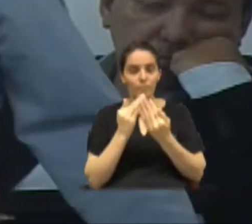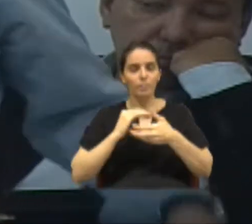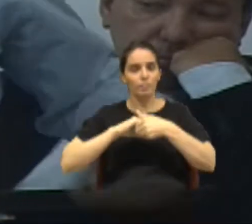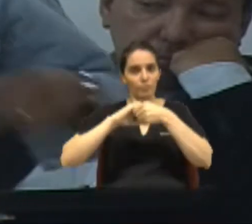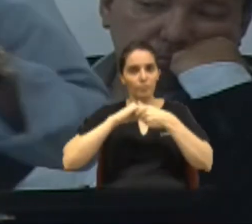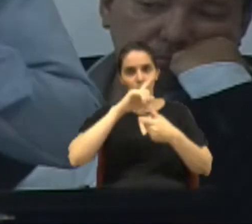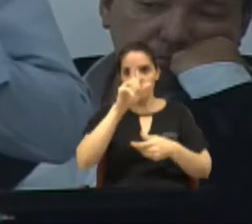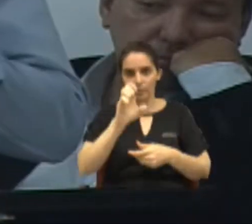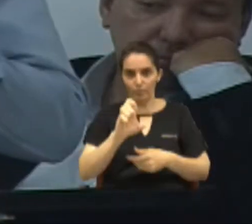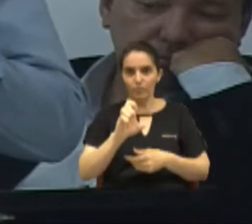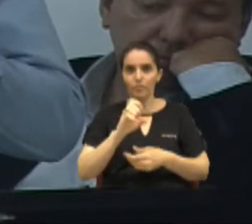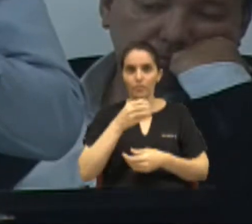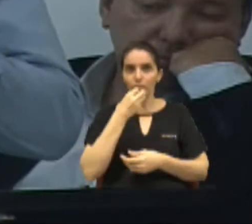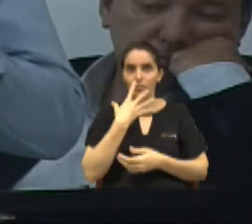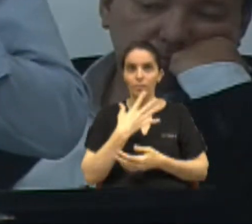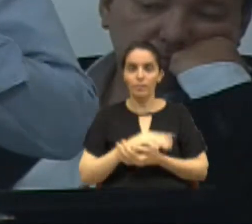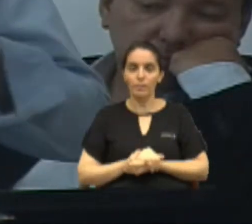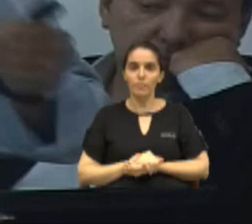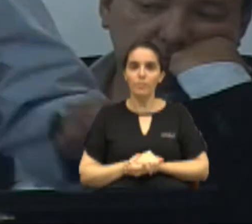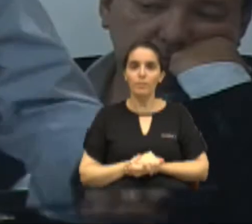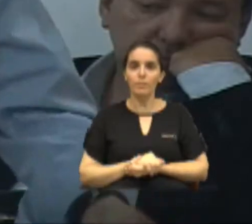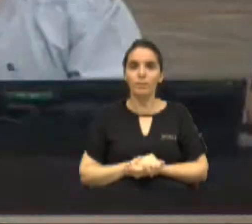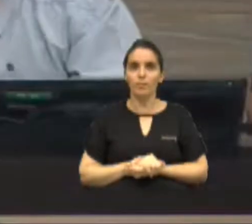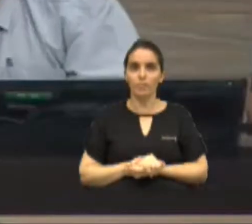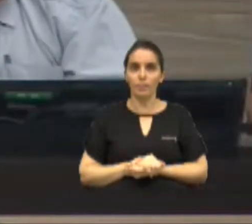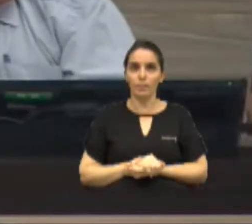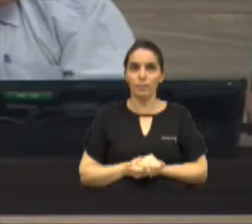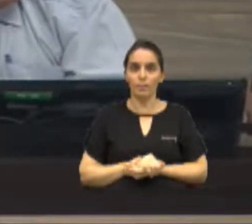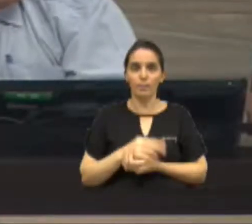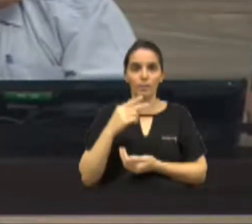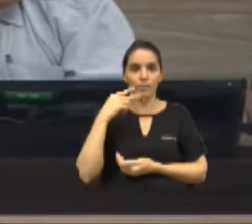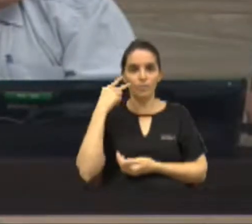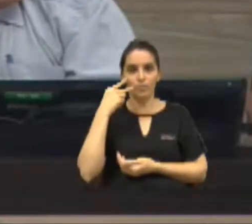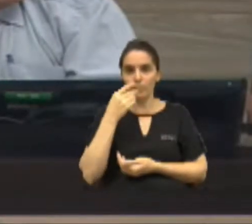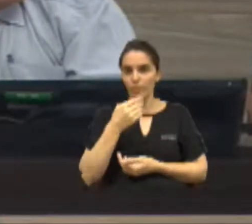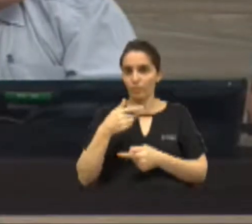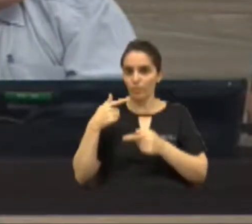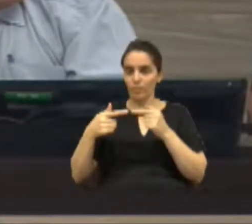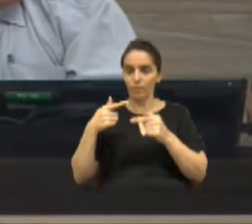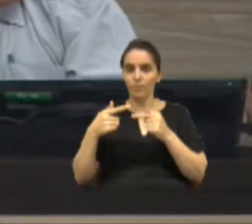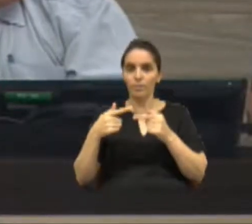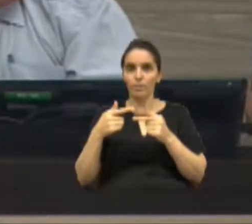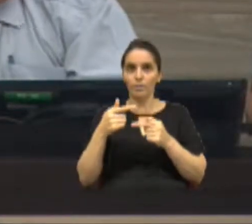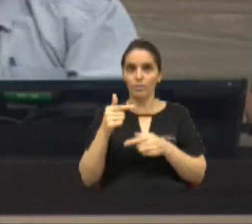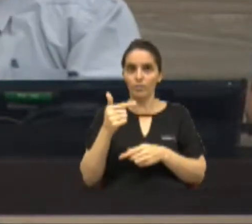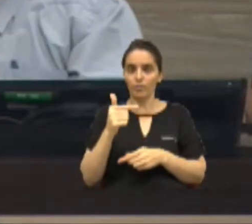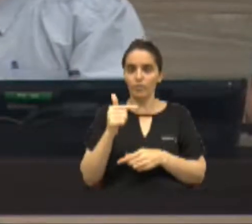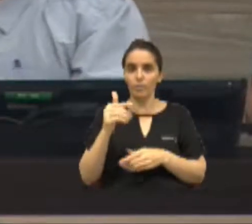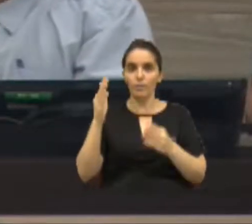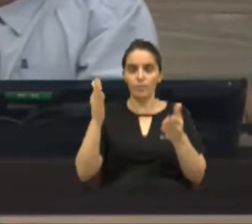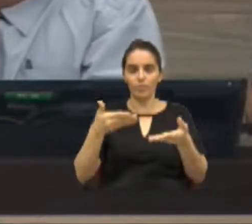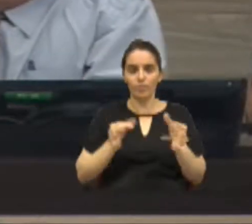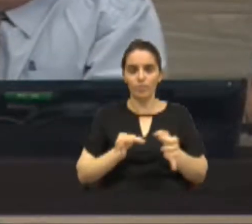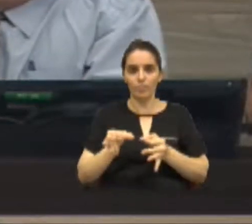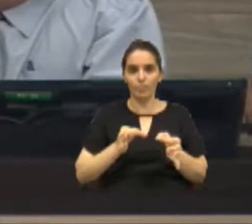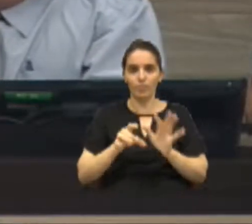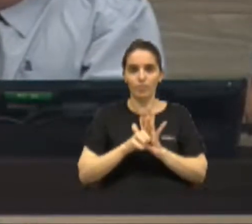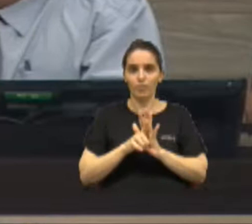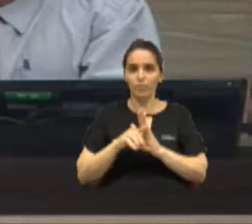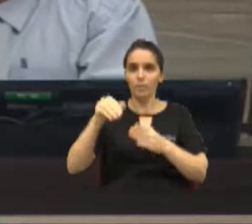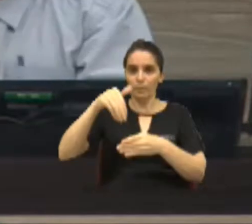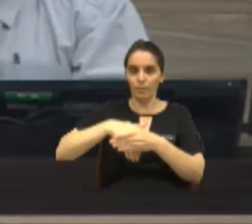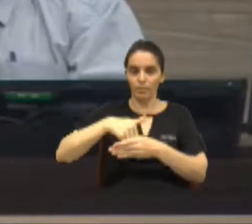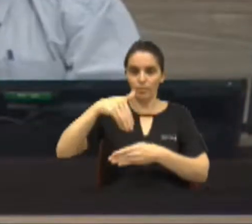viu, Zé? Vai beneficiar muita gente. Algum vereador deseja discutir? Não havendo, o projeto vai à